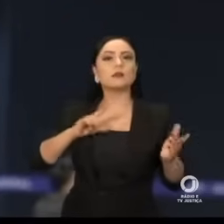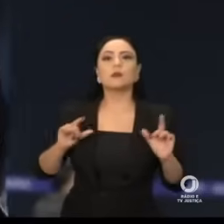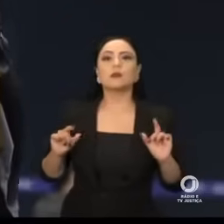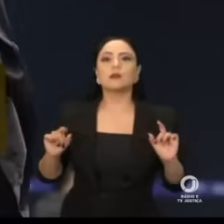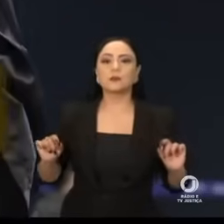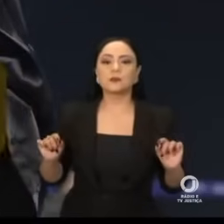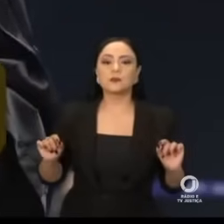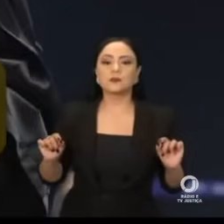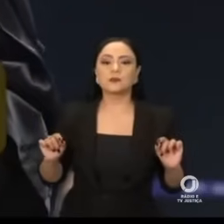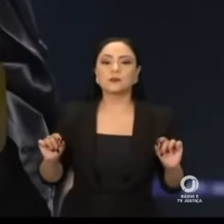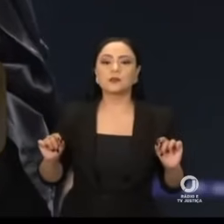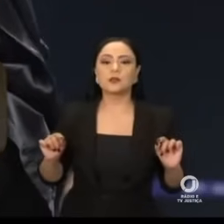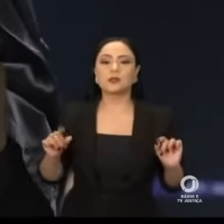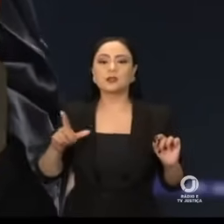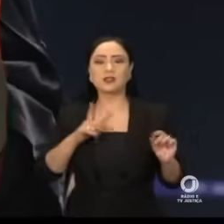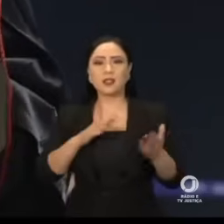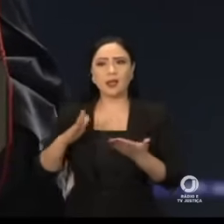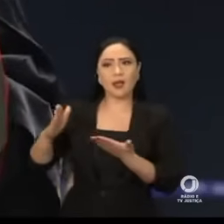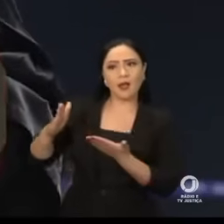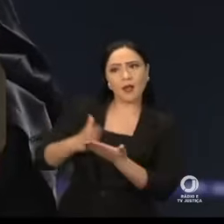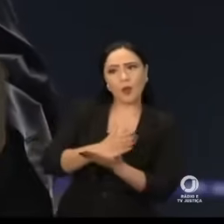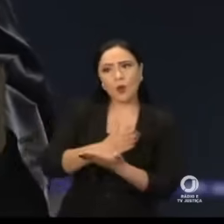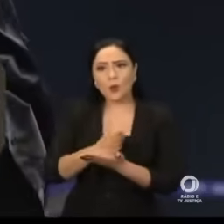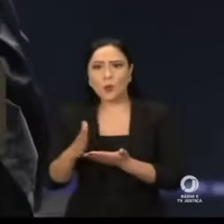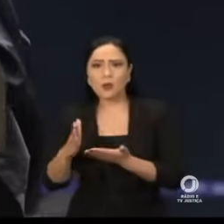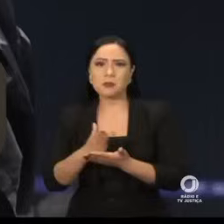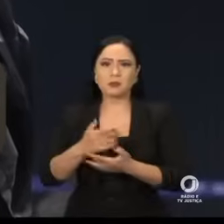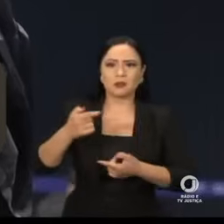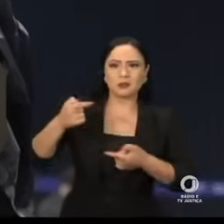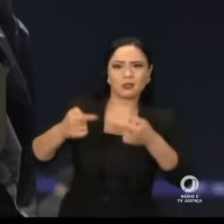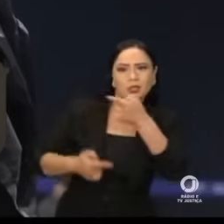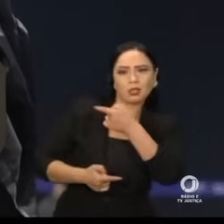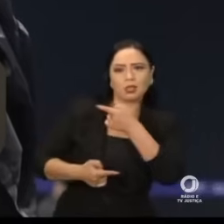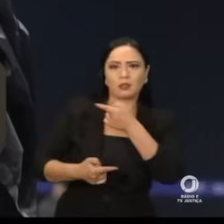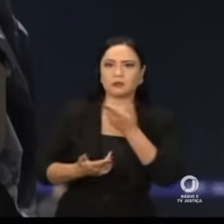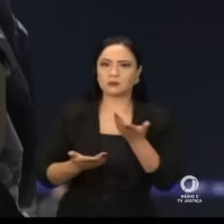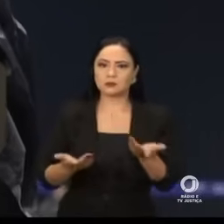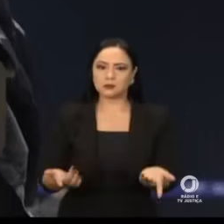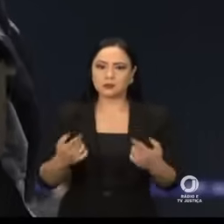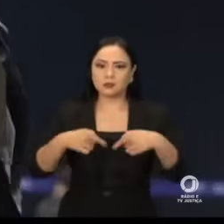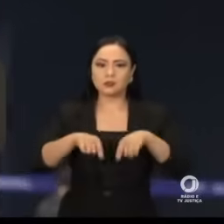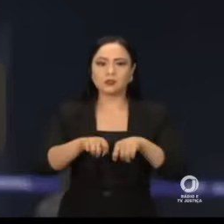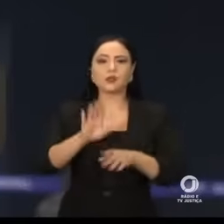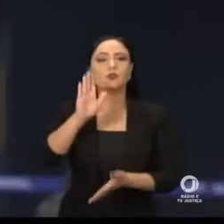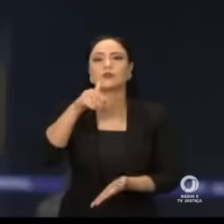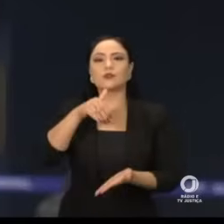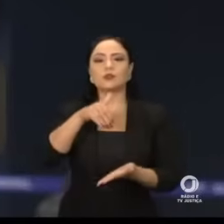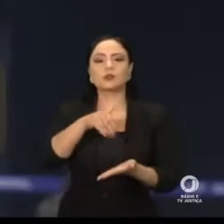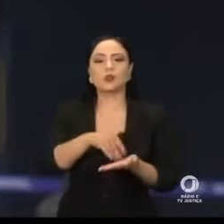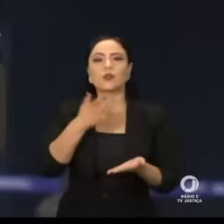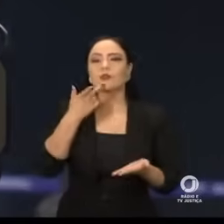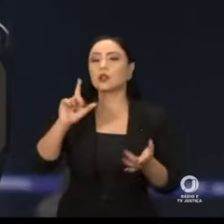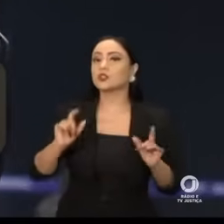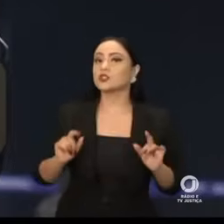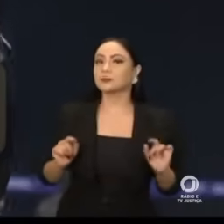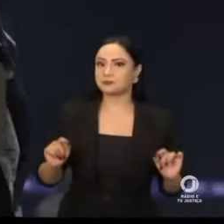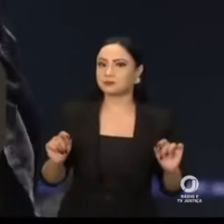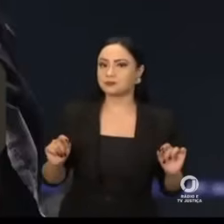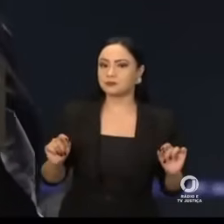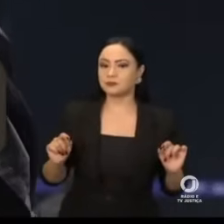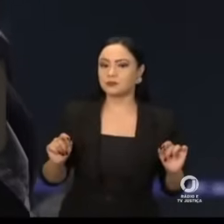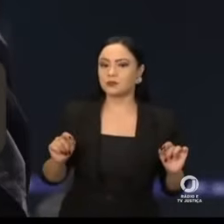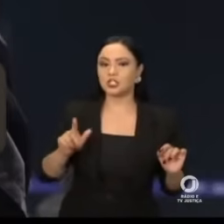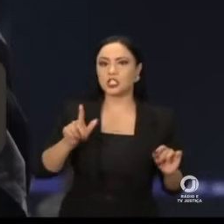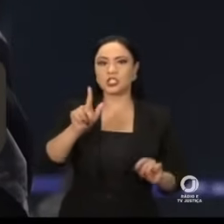algumas digressões e um final que fala em